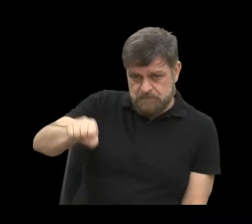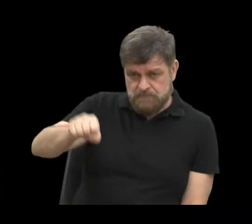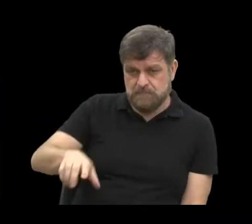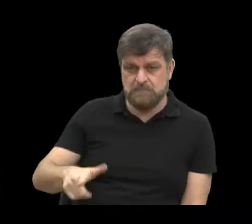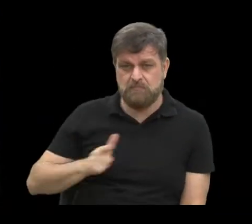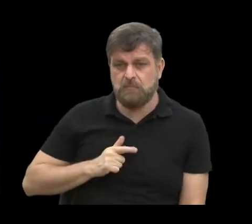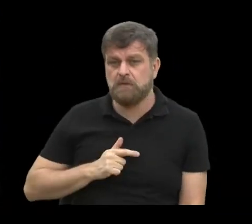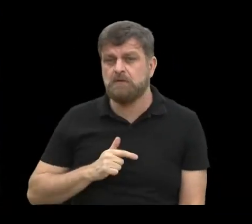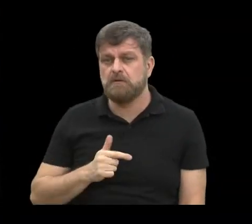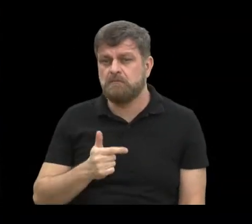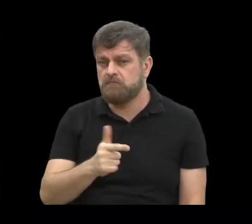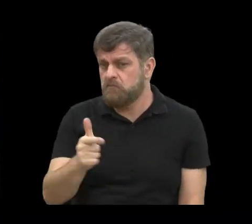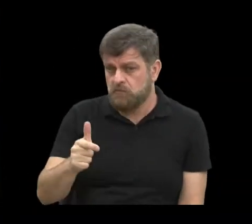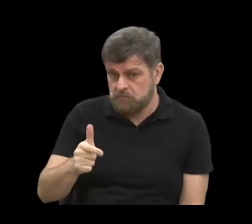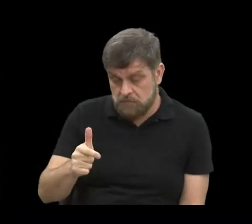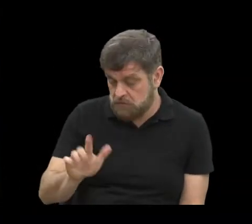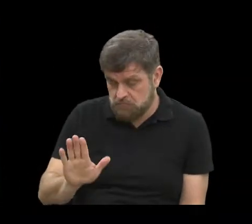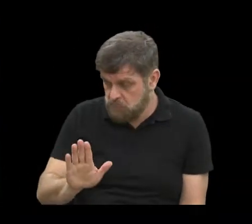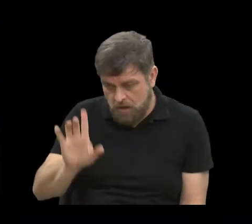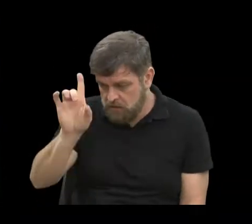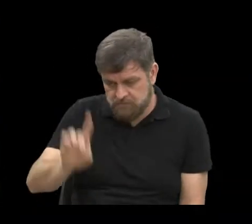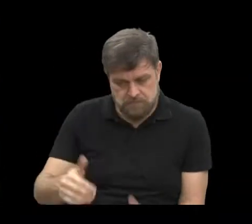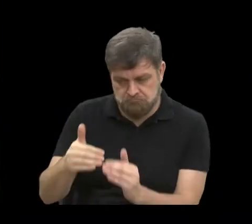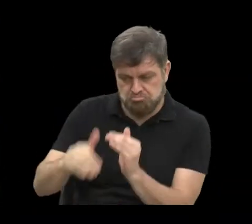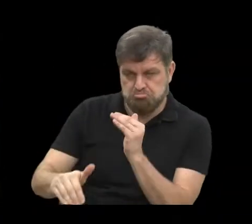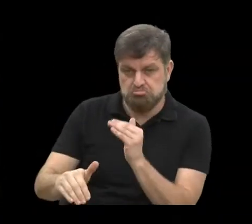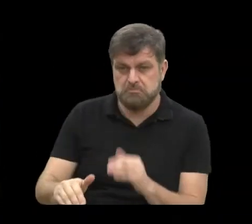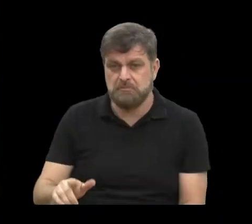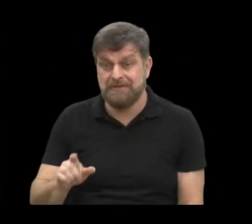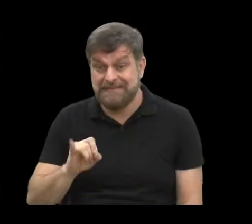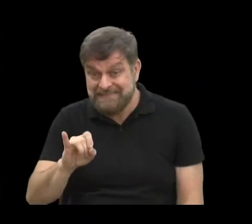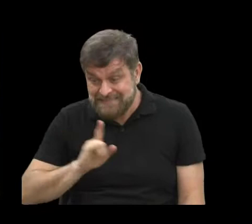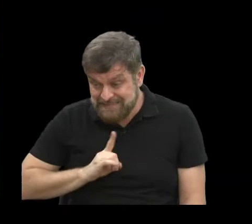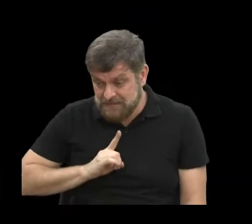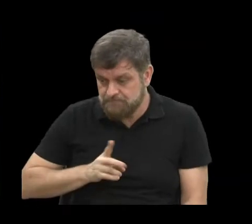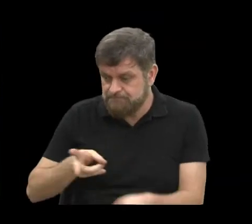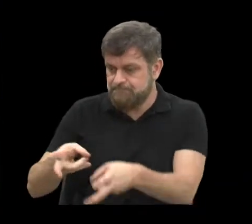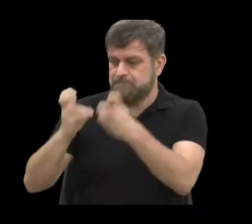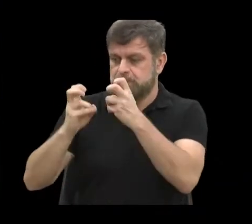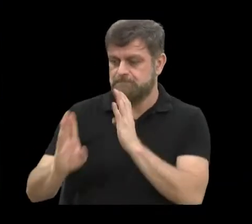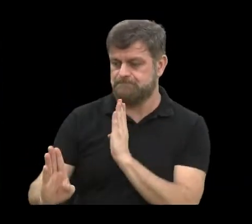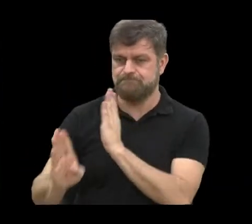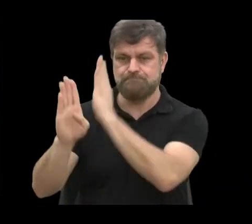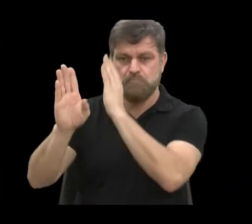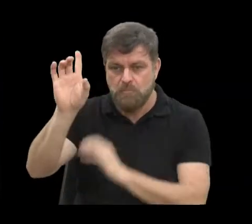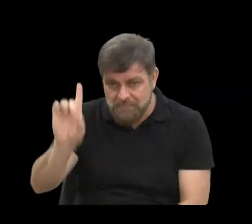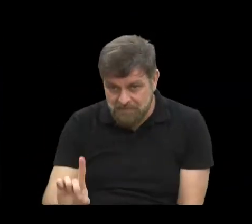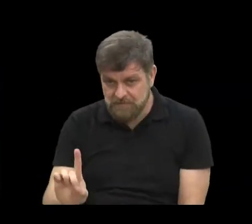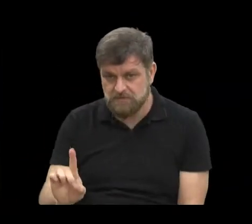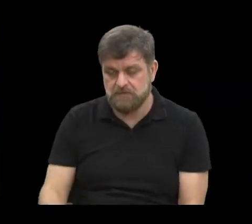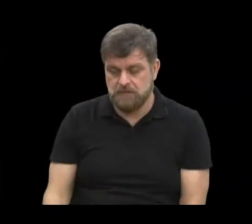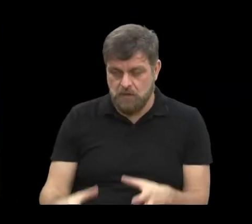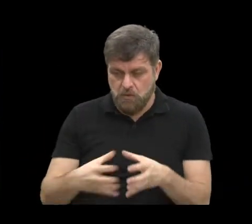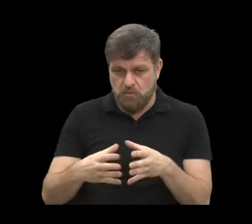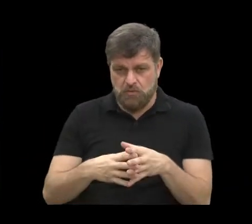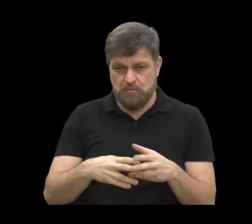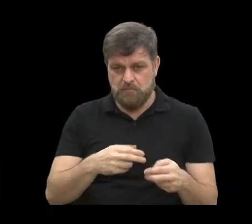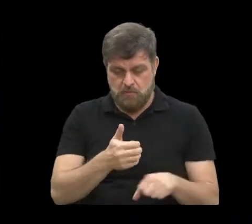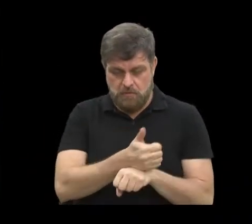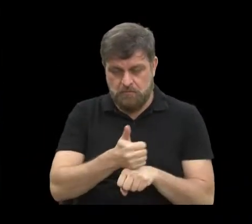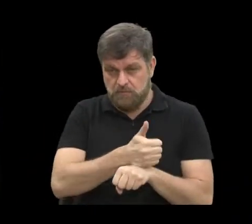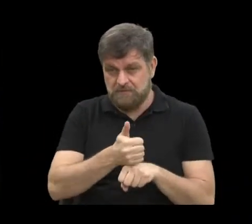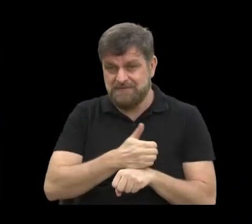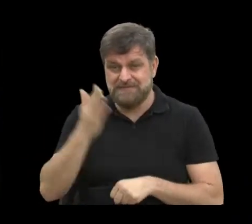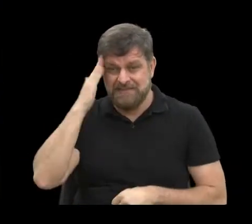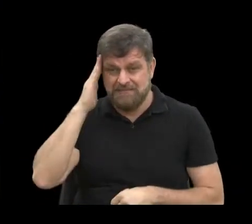que não há uma deficiência, tá? Mas se houver a deficiência, a perícia vai concluir que se essa deficiência é